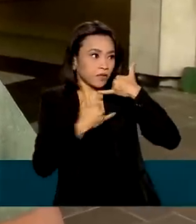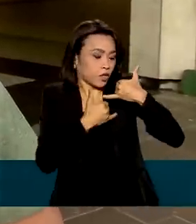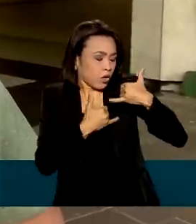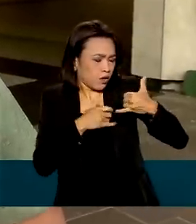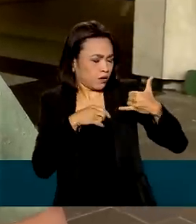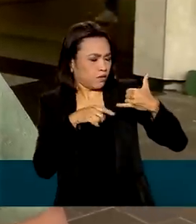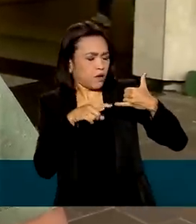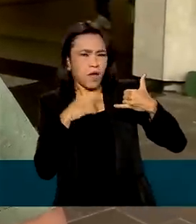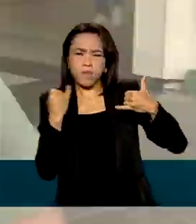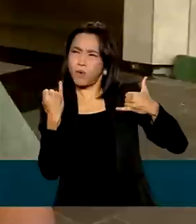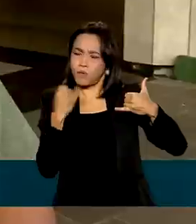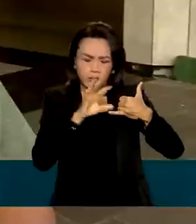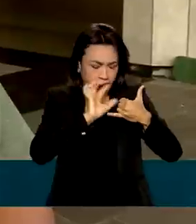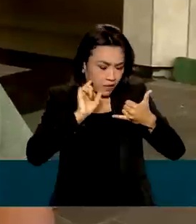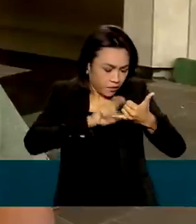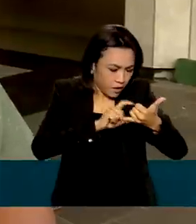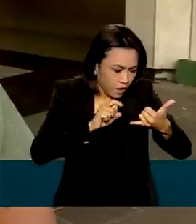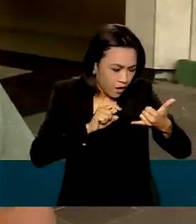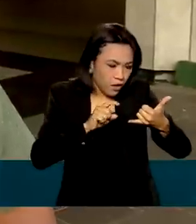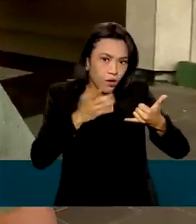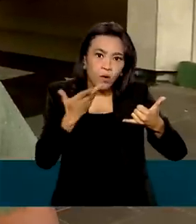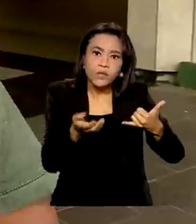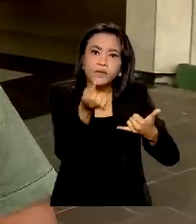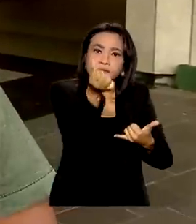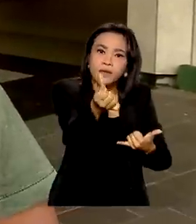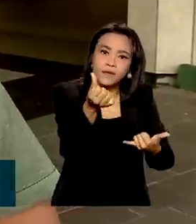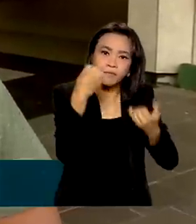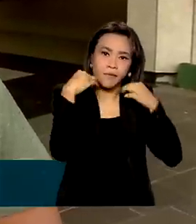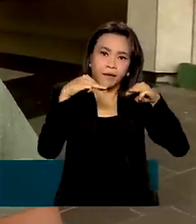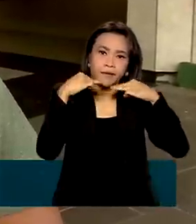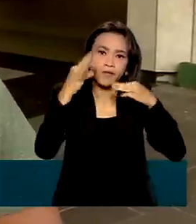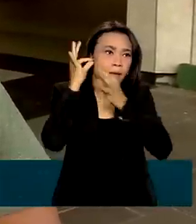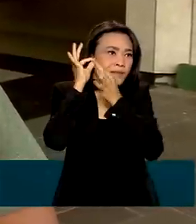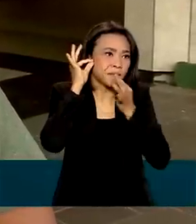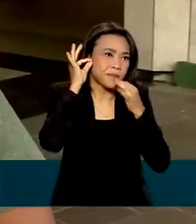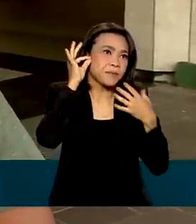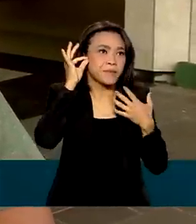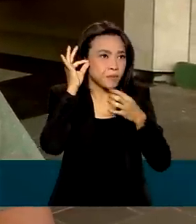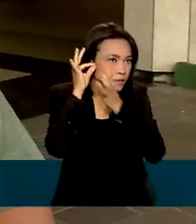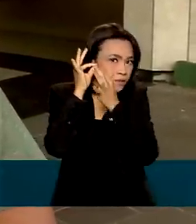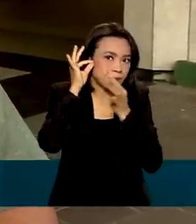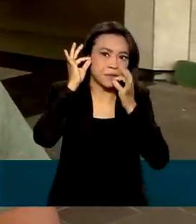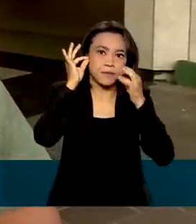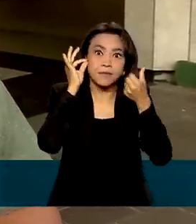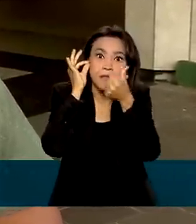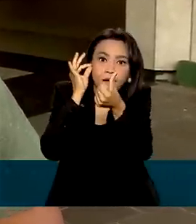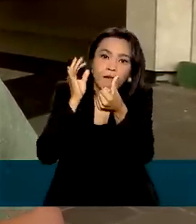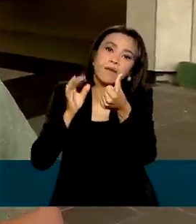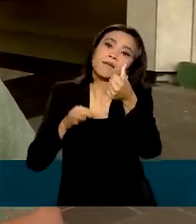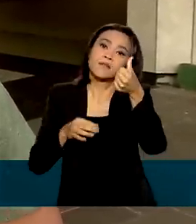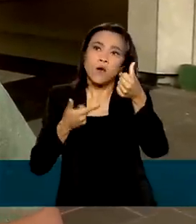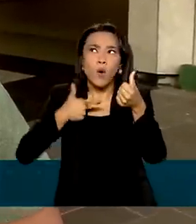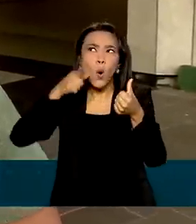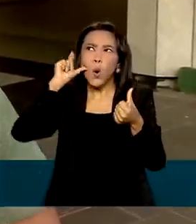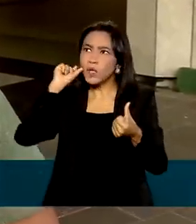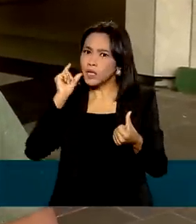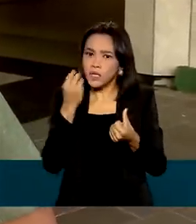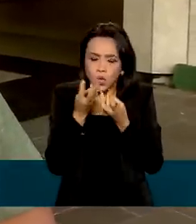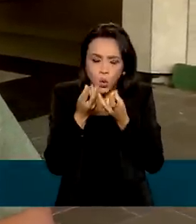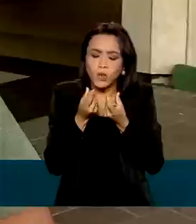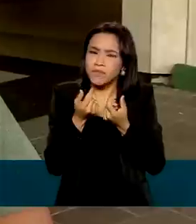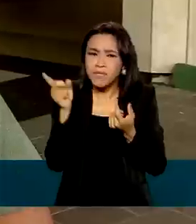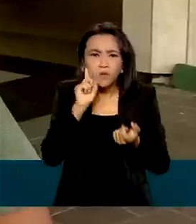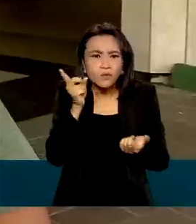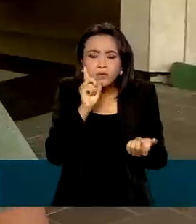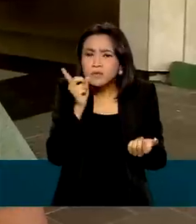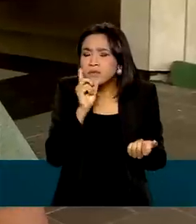que é algo importante, você vai ver. Hoje eu recebi 6 já. Hoje, já 6. Ontem eu não contei não, mas foi mais de 6. Isso é todo